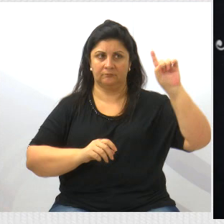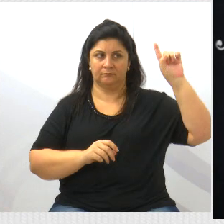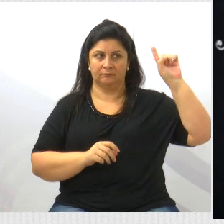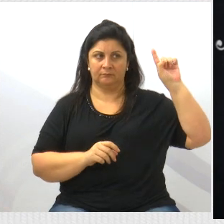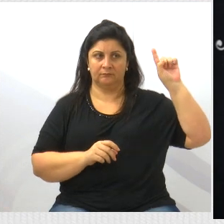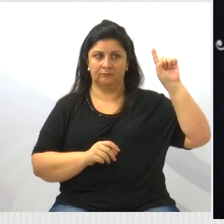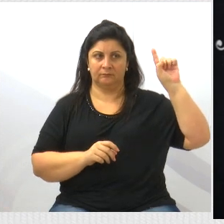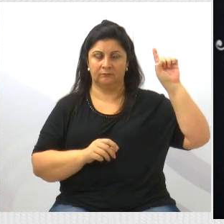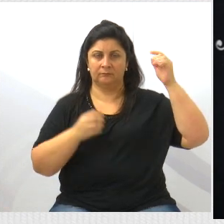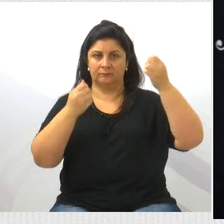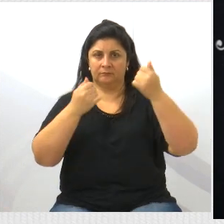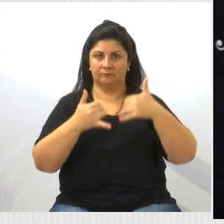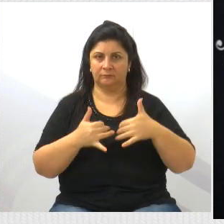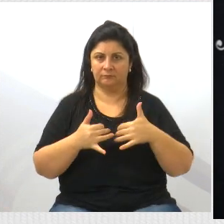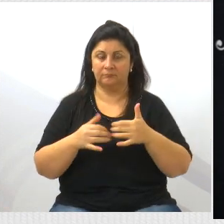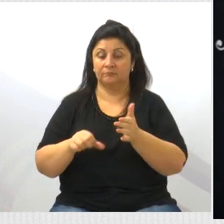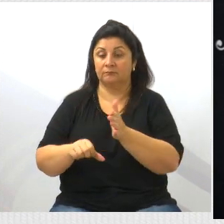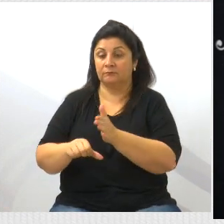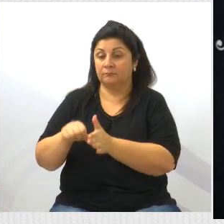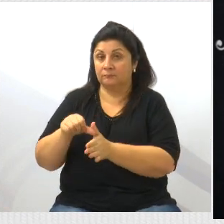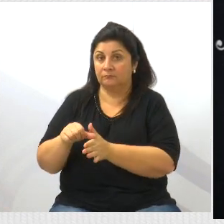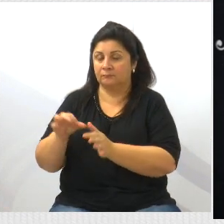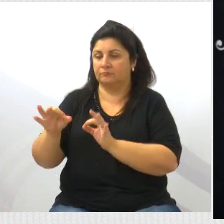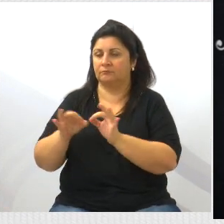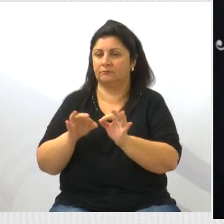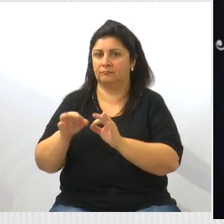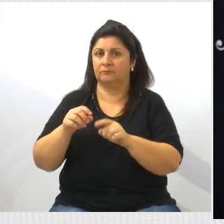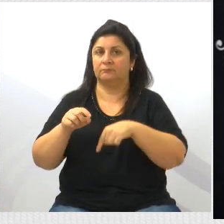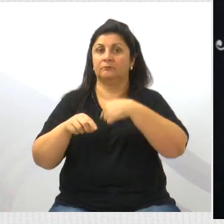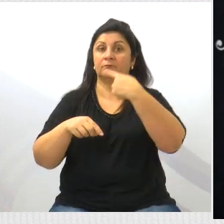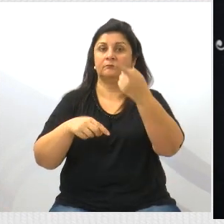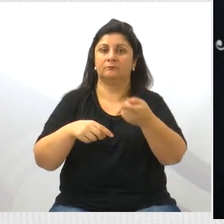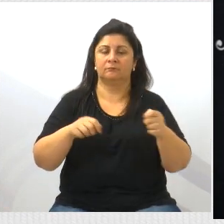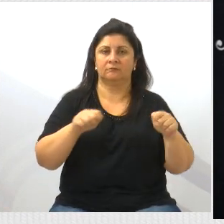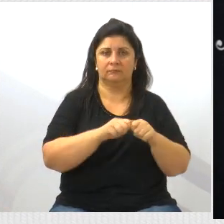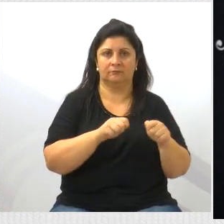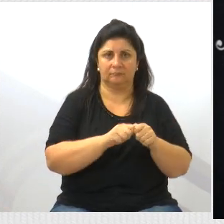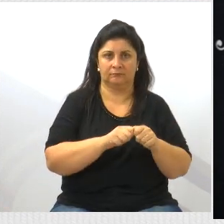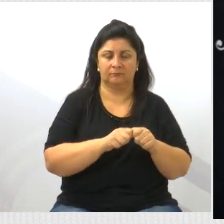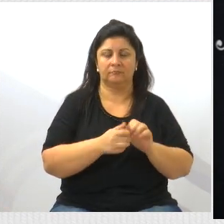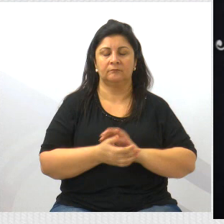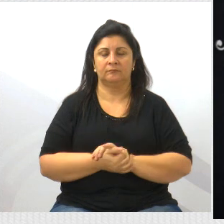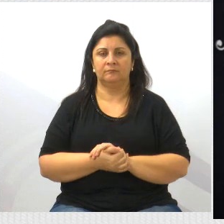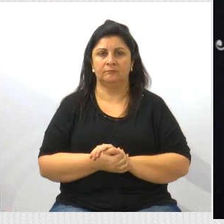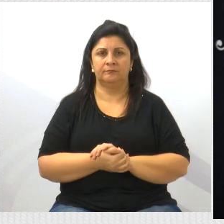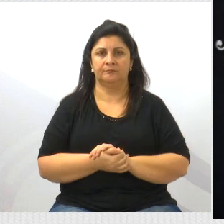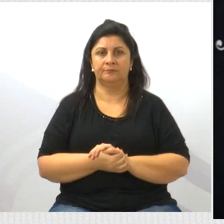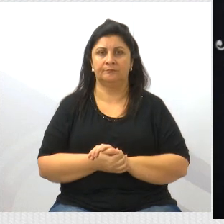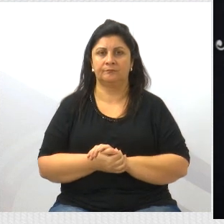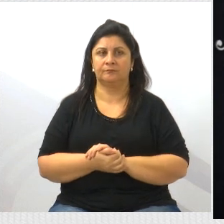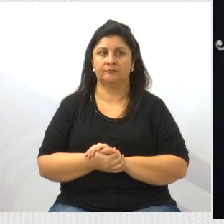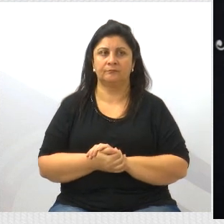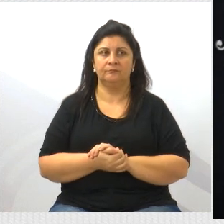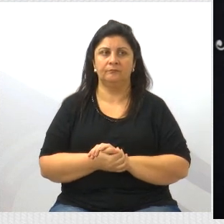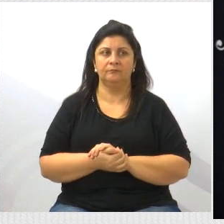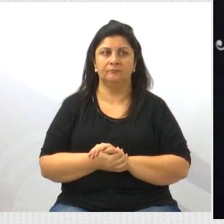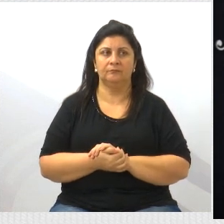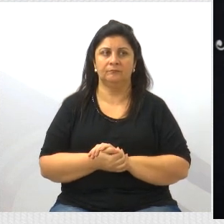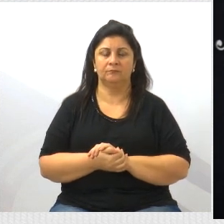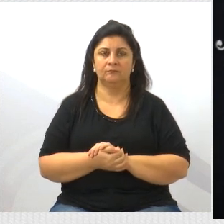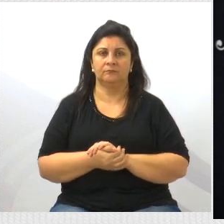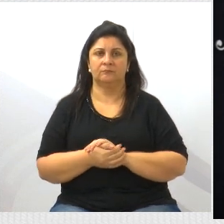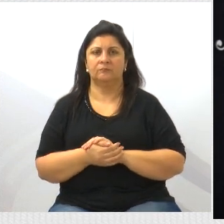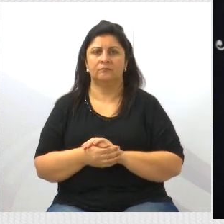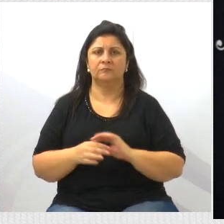outra coisa é implementar, né? É quando a gente já em frente, né, de